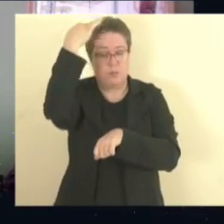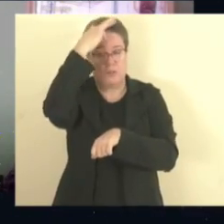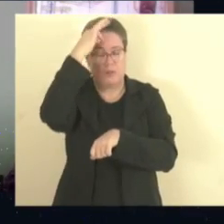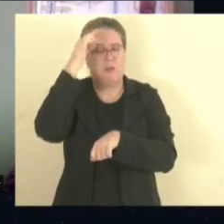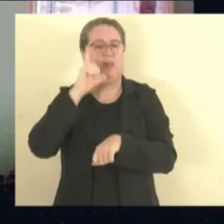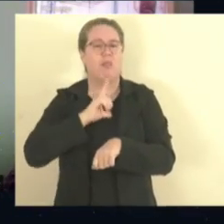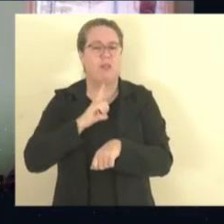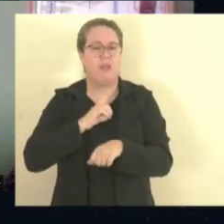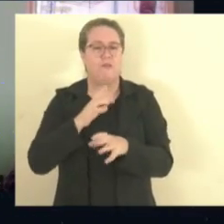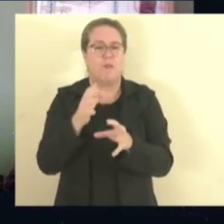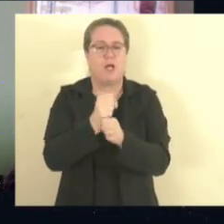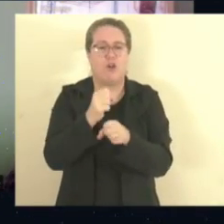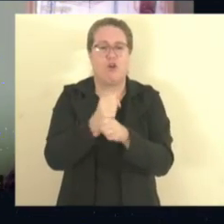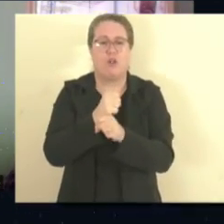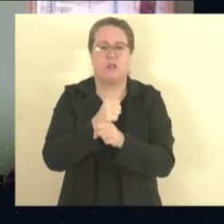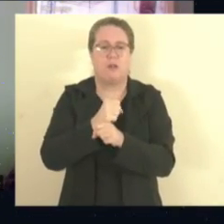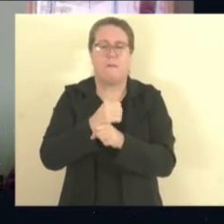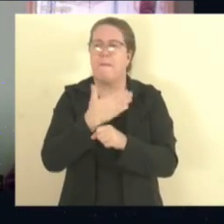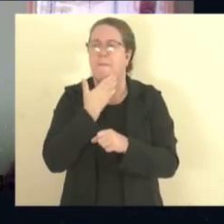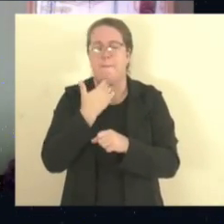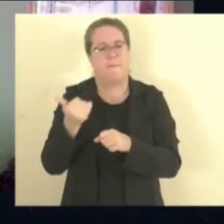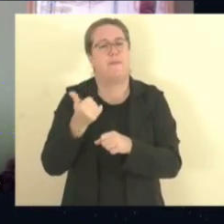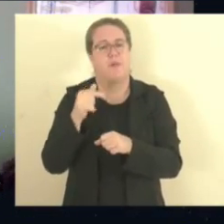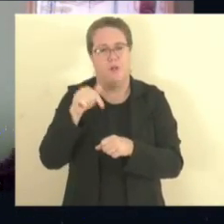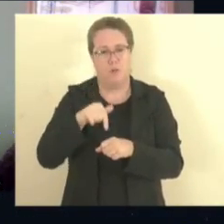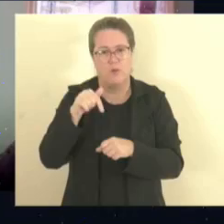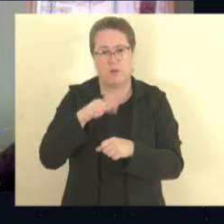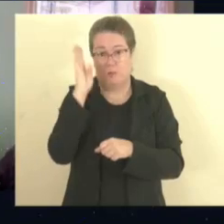no Copag, e há 12 anos